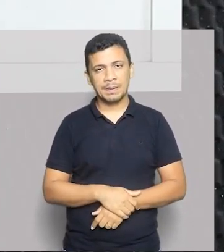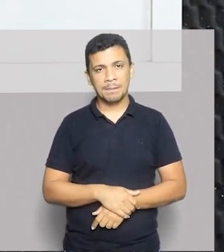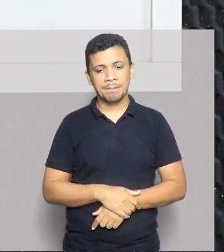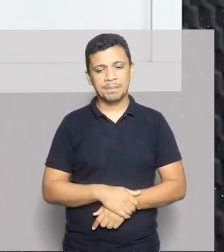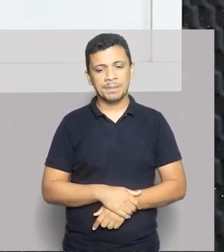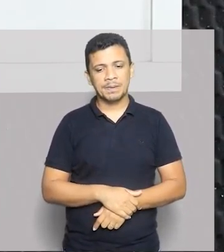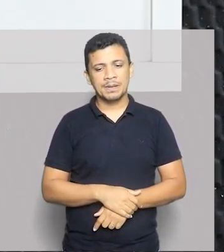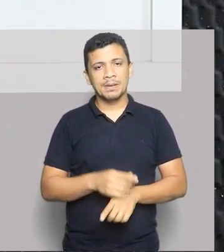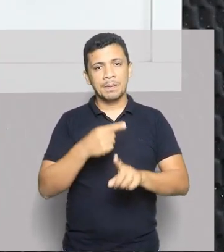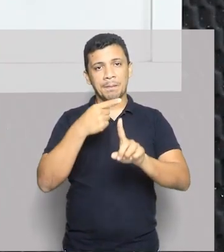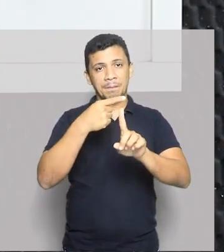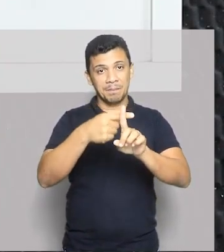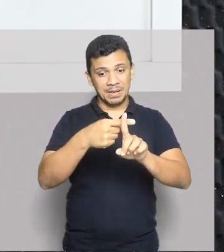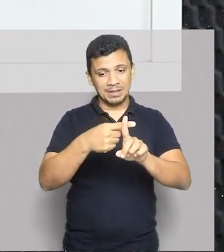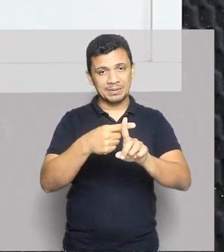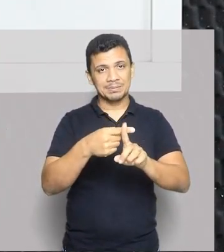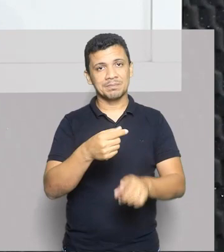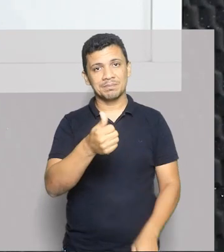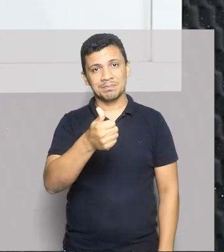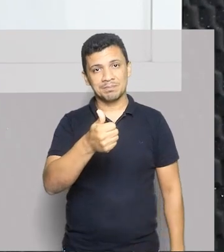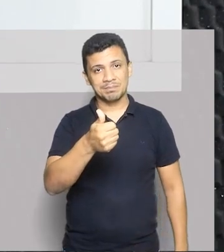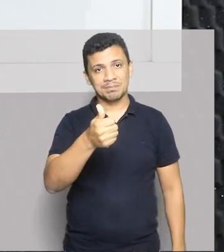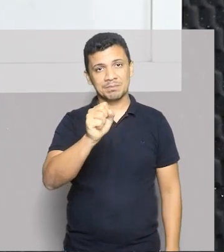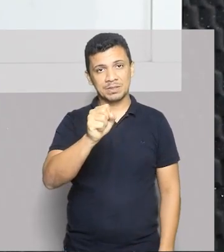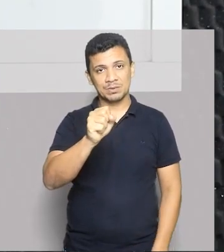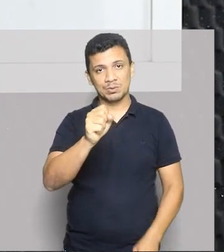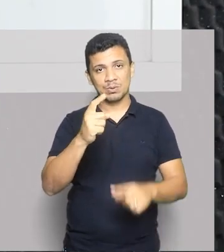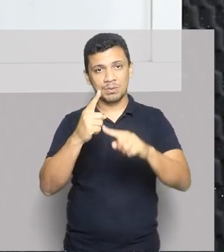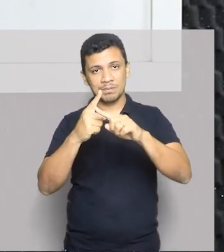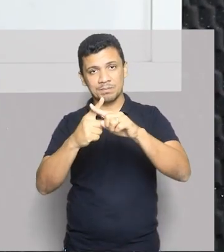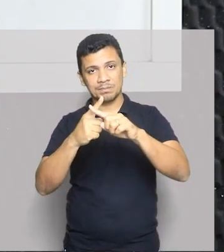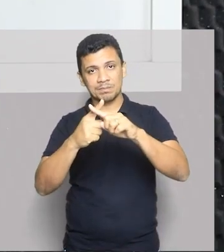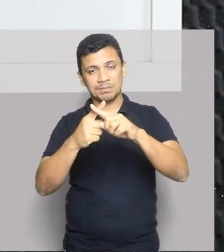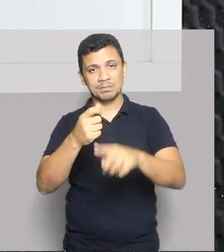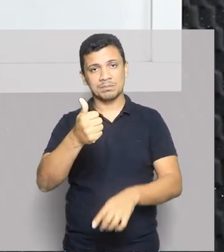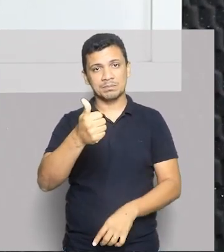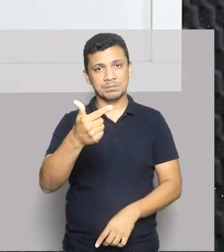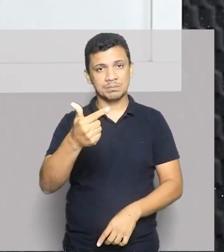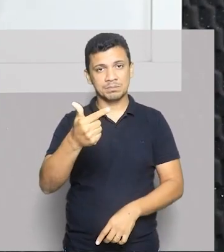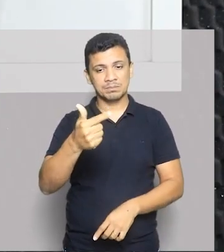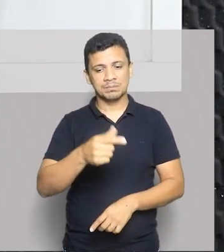Né? O 18, você vai multiplicar pelo 12.